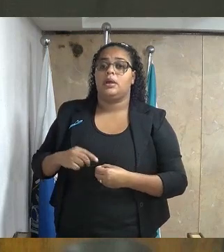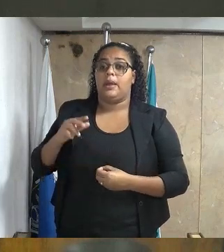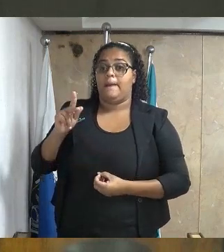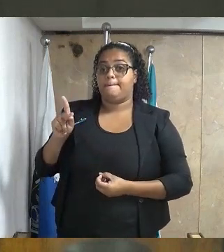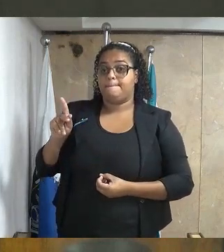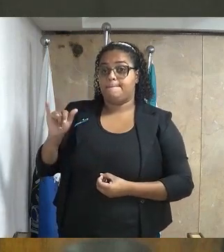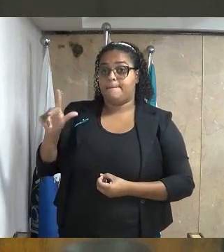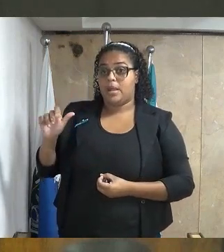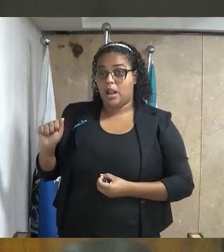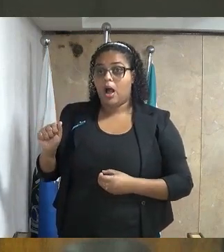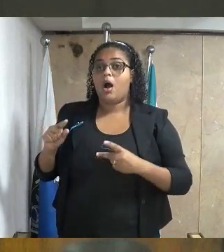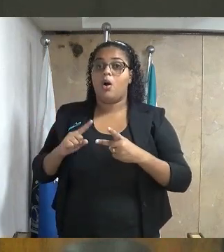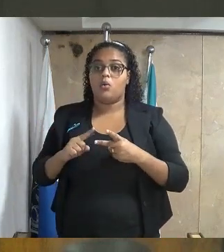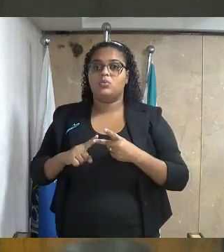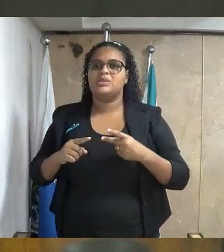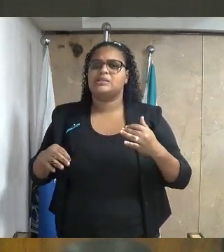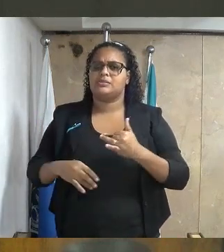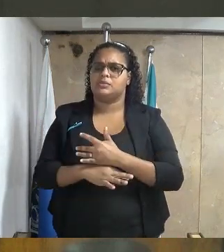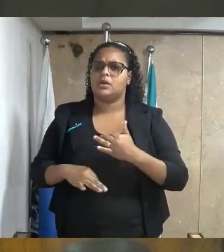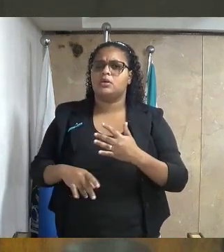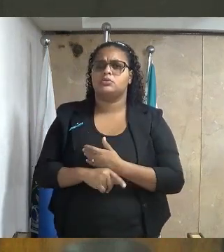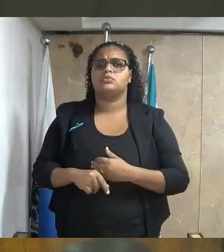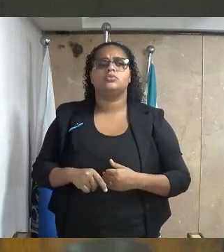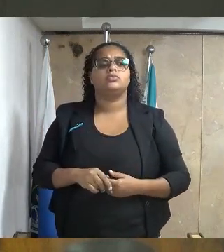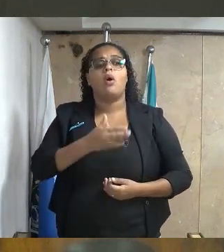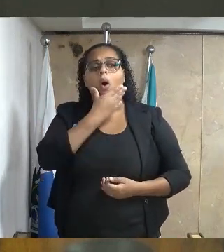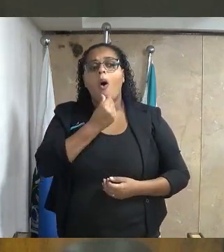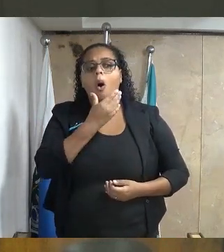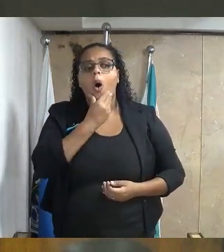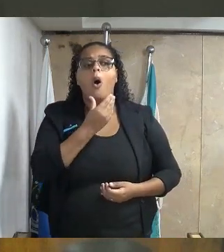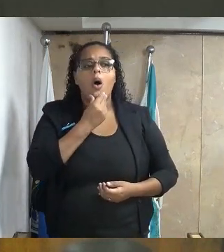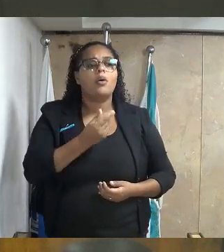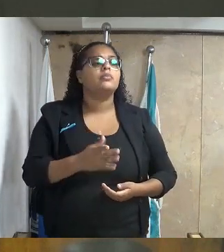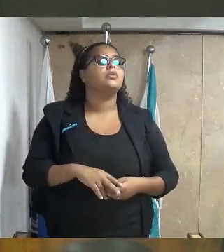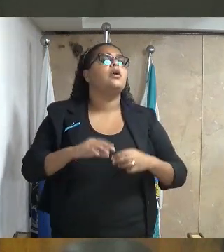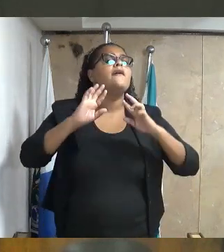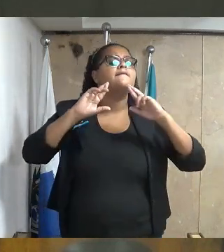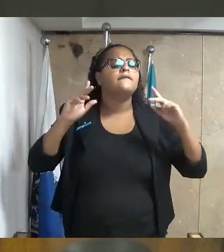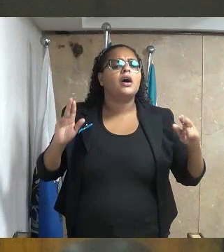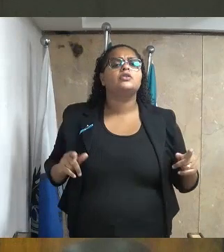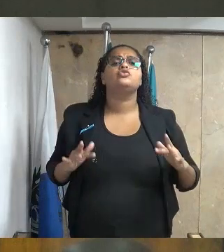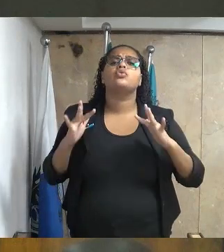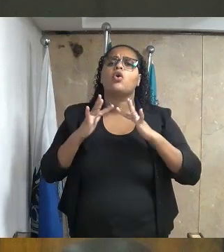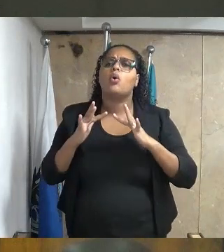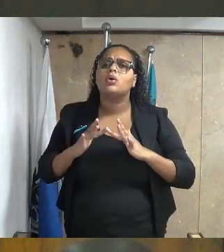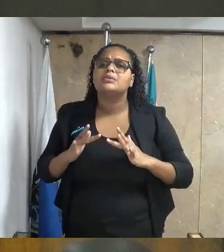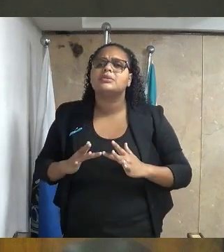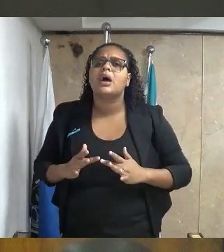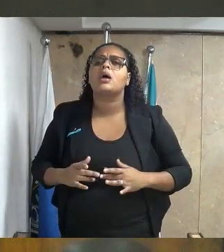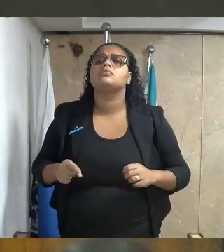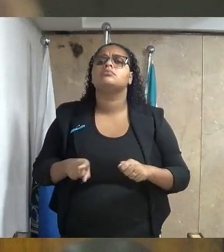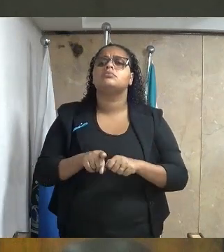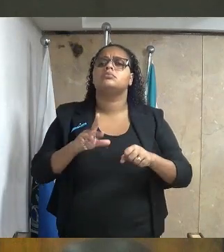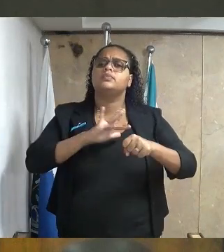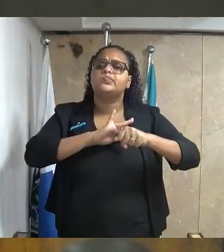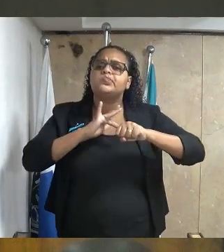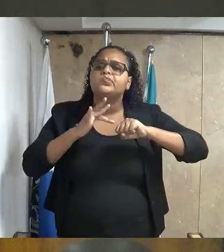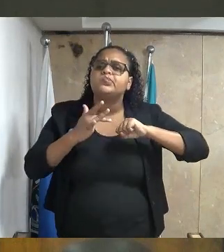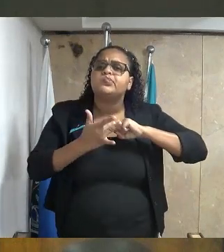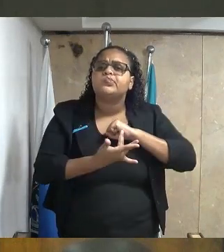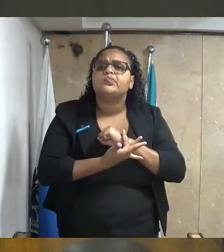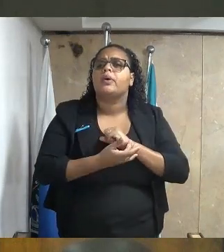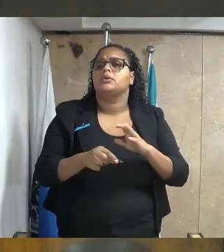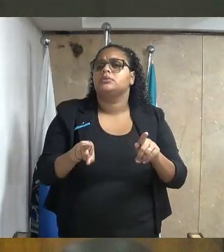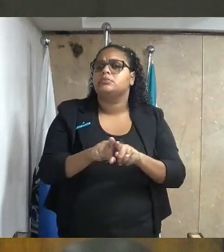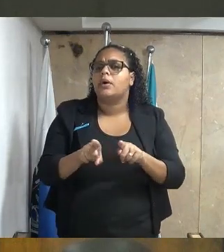Meninos, e mediante esse pronunciamento meu, vários contatos nas redes sociais, no meu